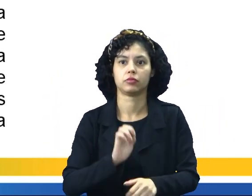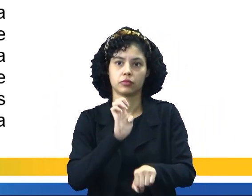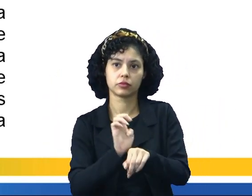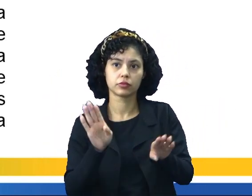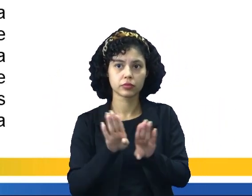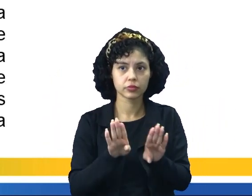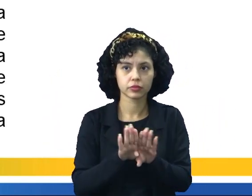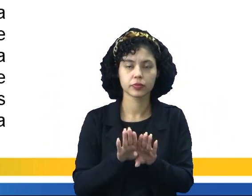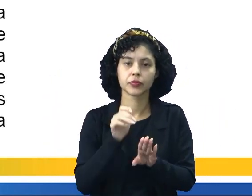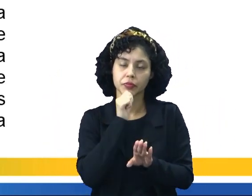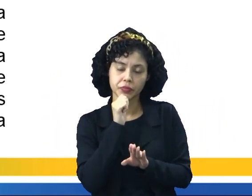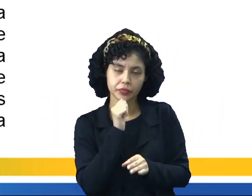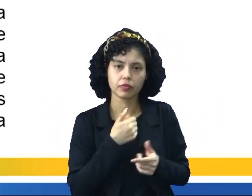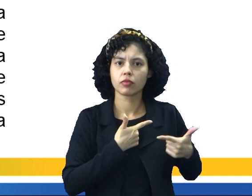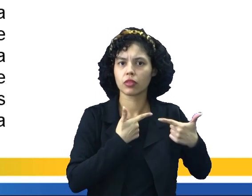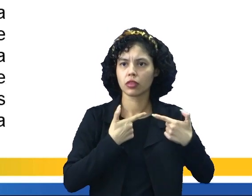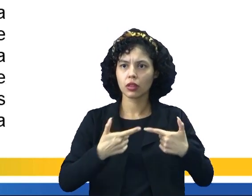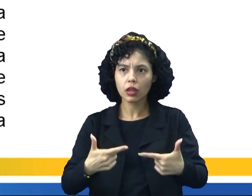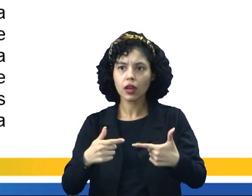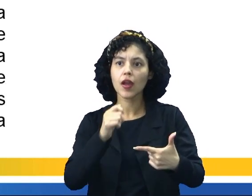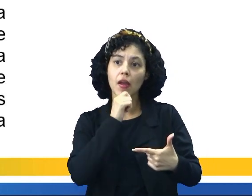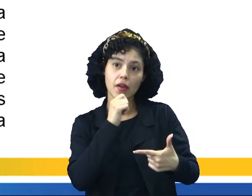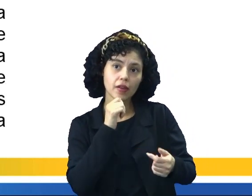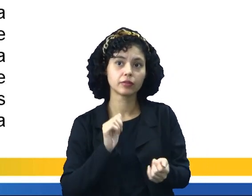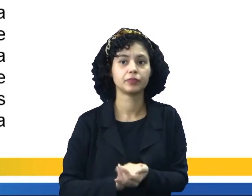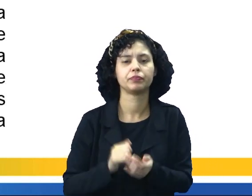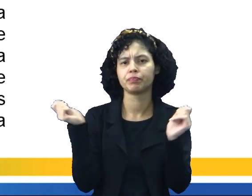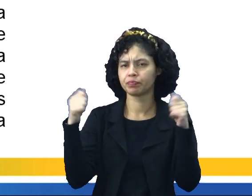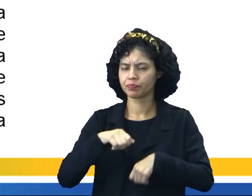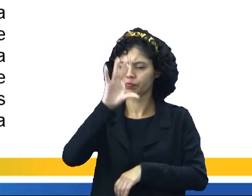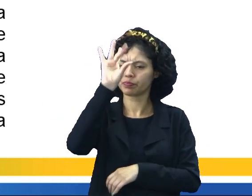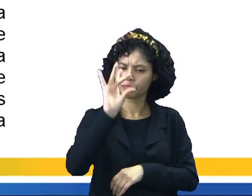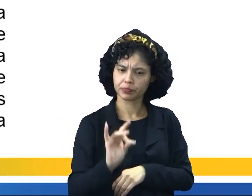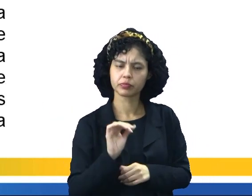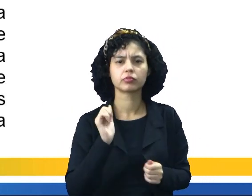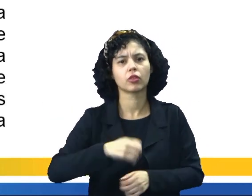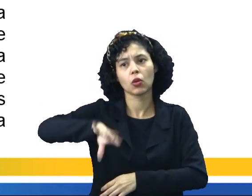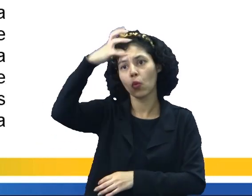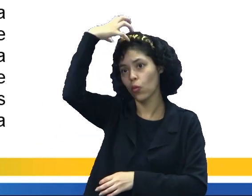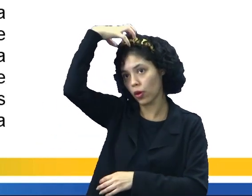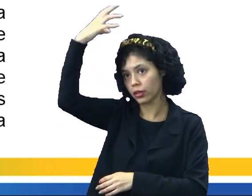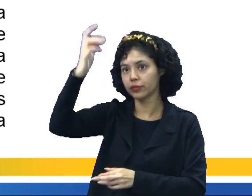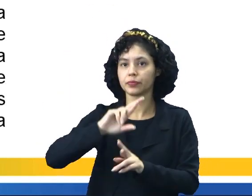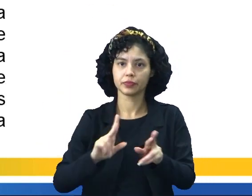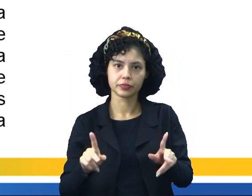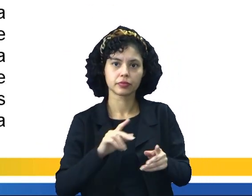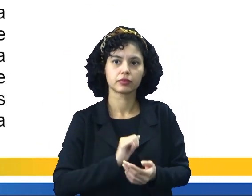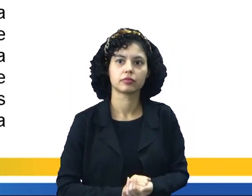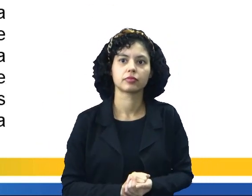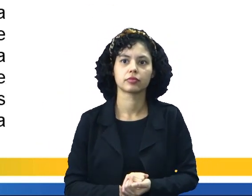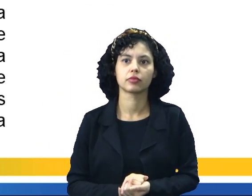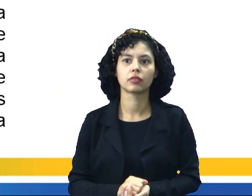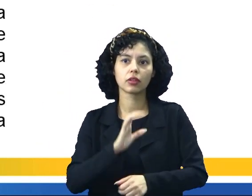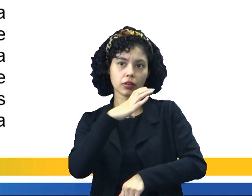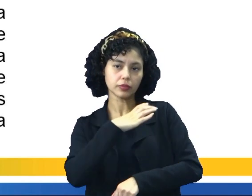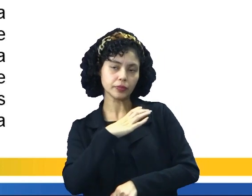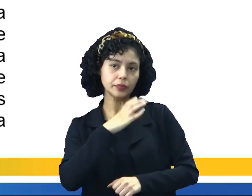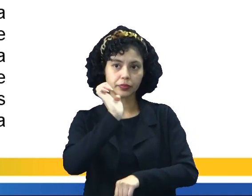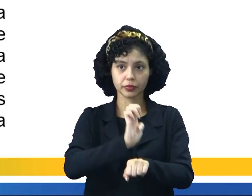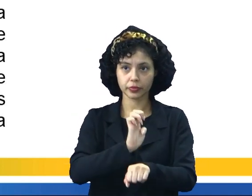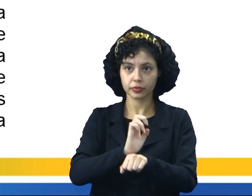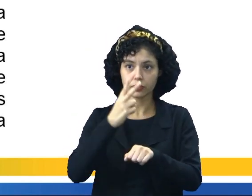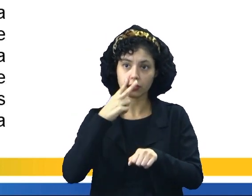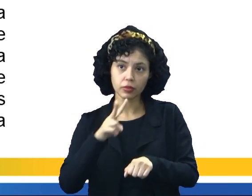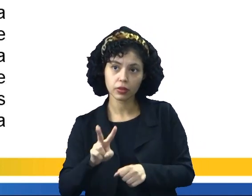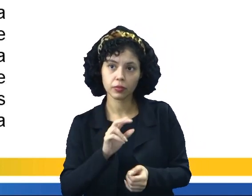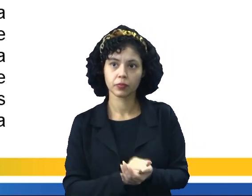viviam constantemente em guerra entre si e possuíam cada uma, né, um rei diferente. O governante das cidades-estados, que era visto pelos